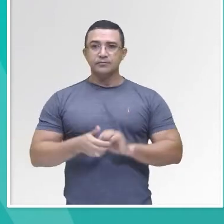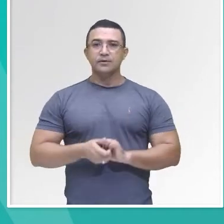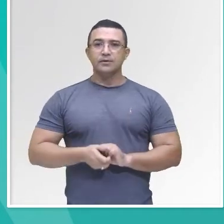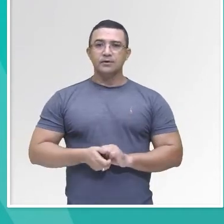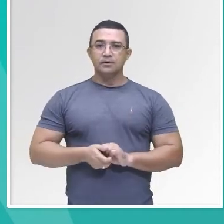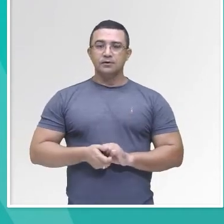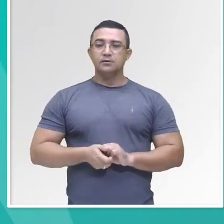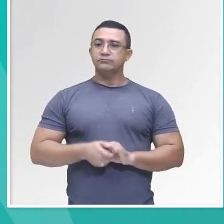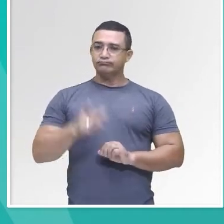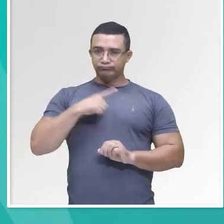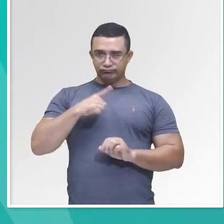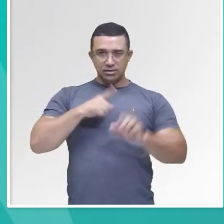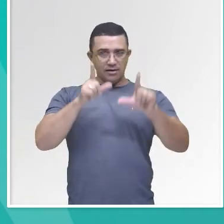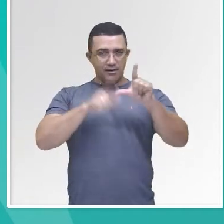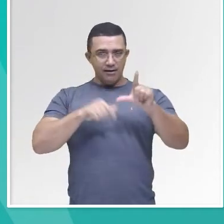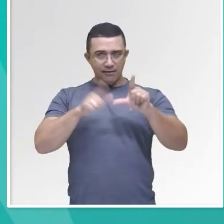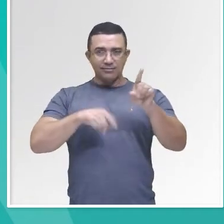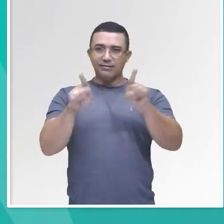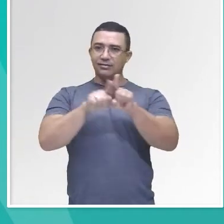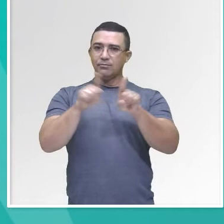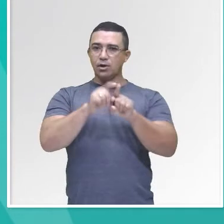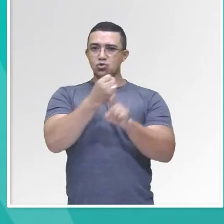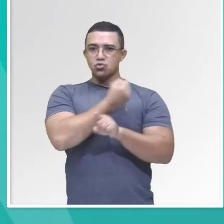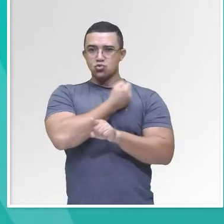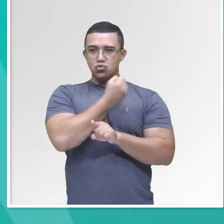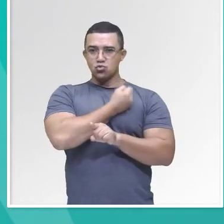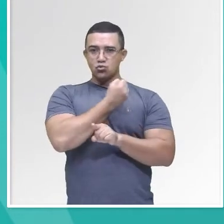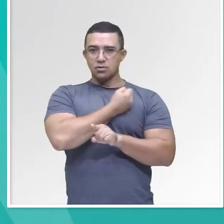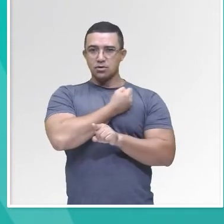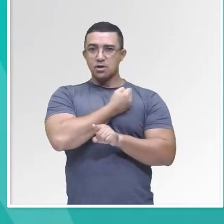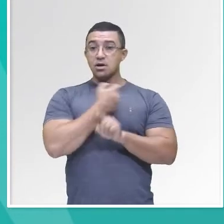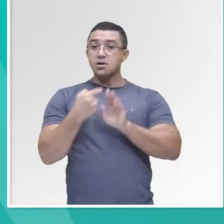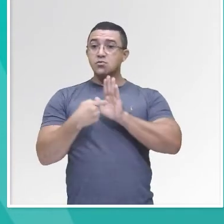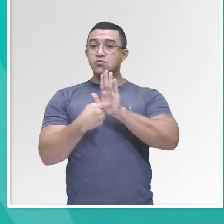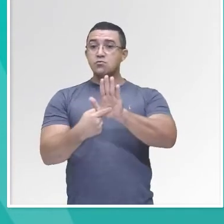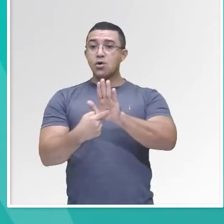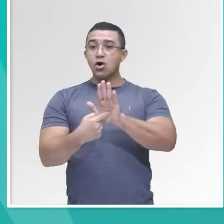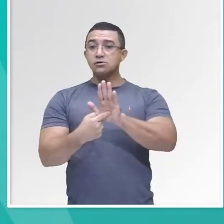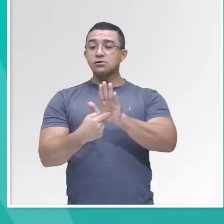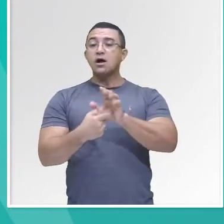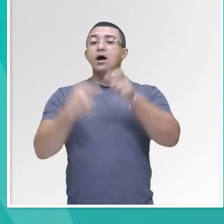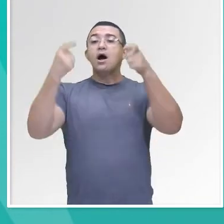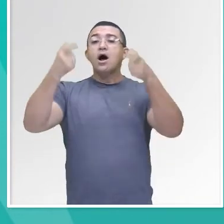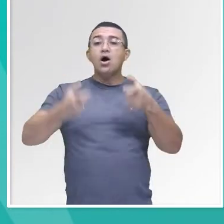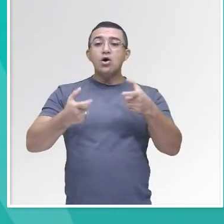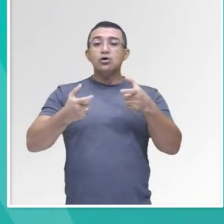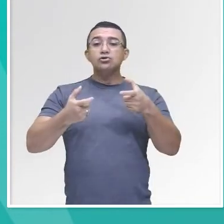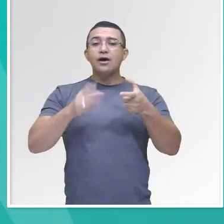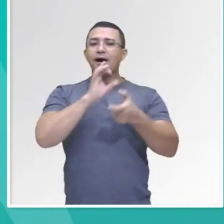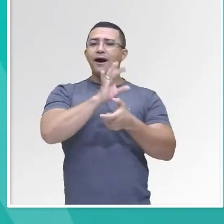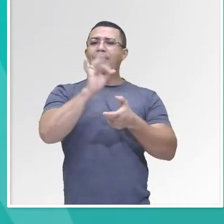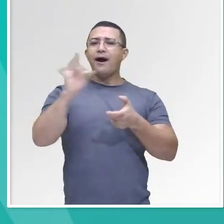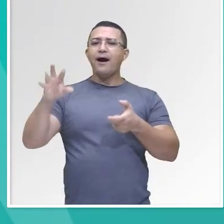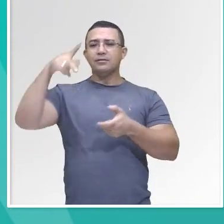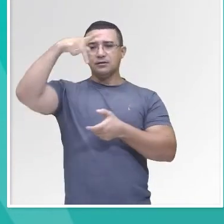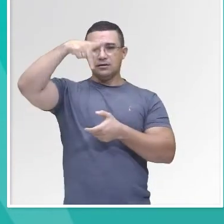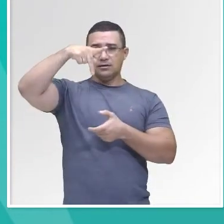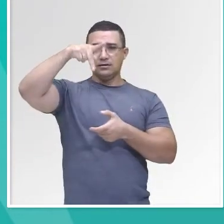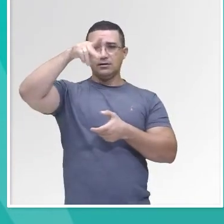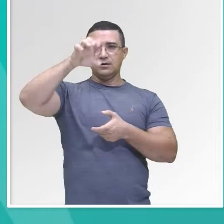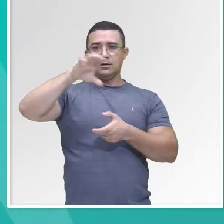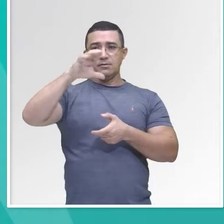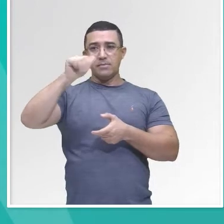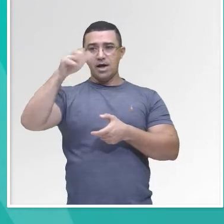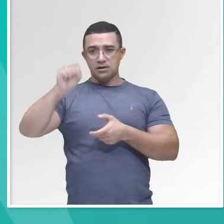por letras e números que identificam o quê? A posição dessas peças. E as linhas